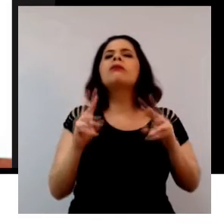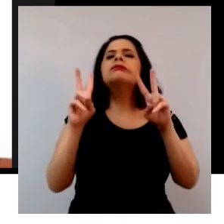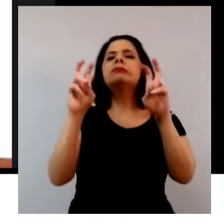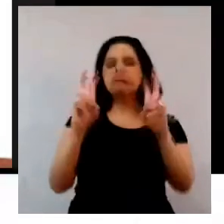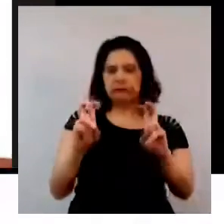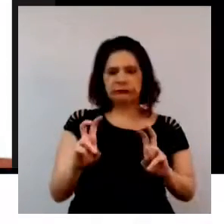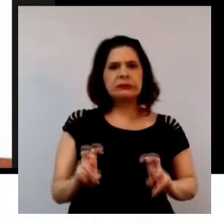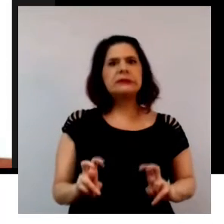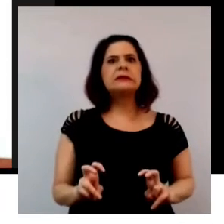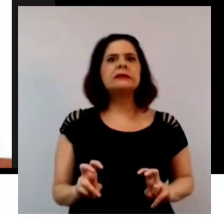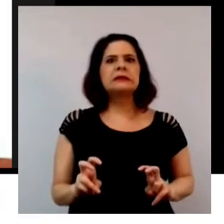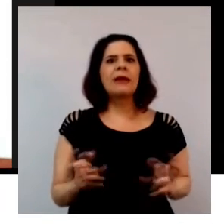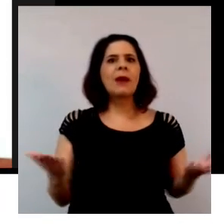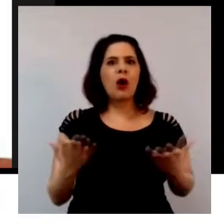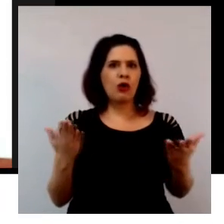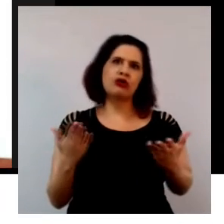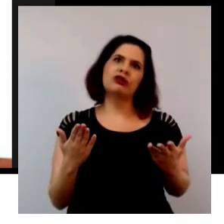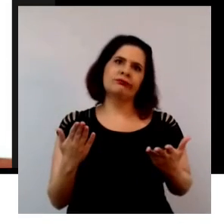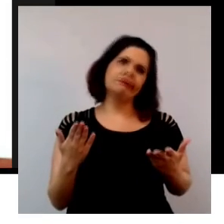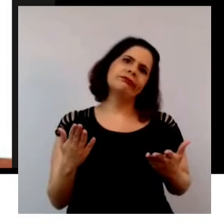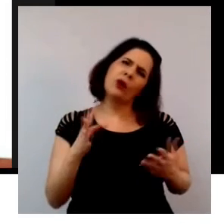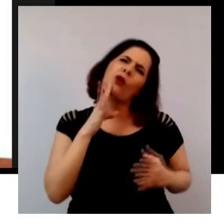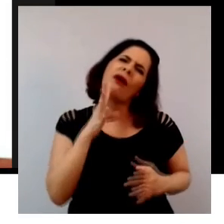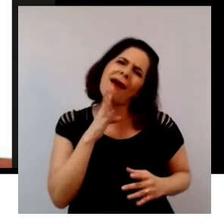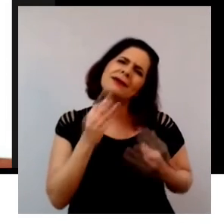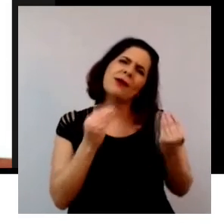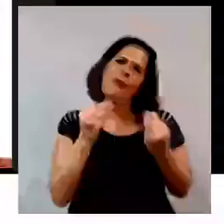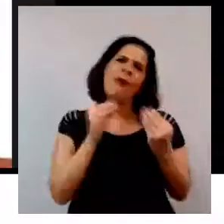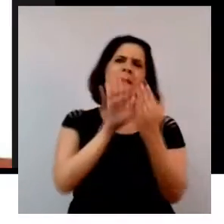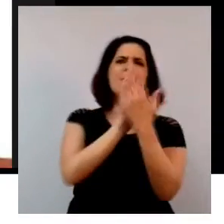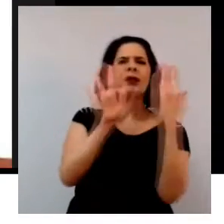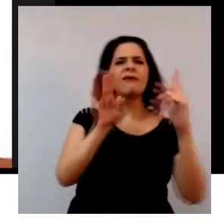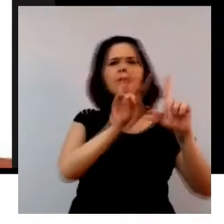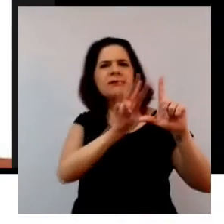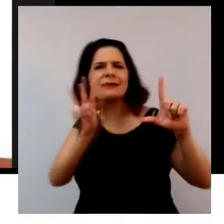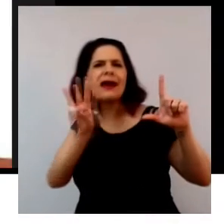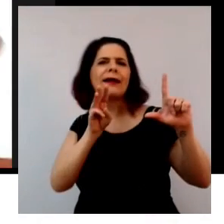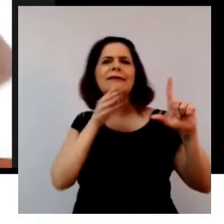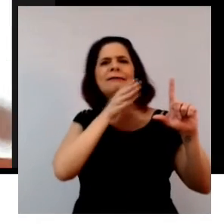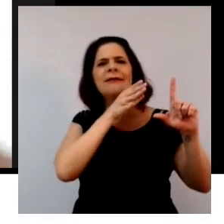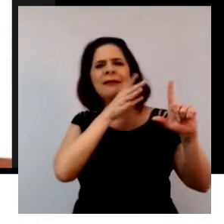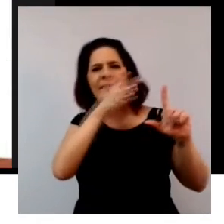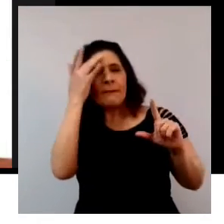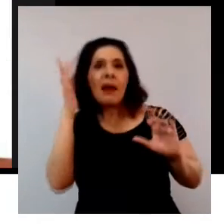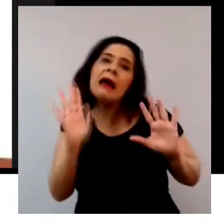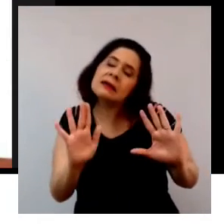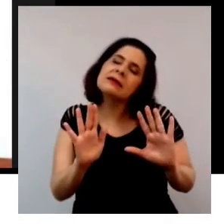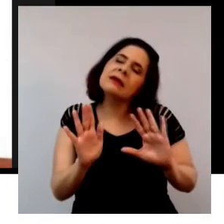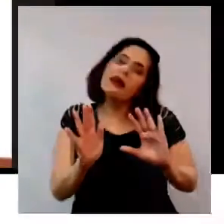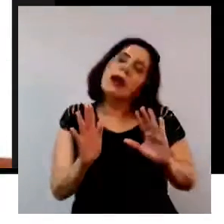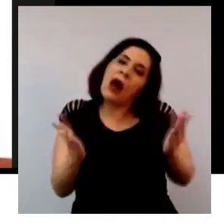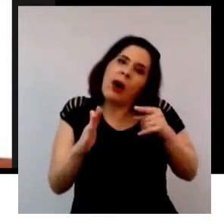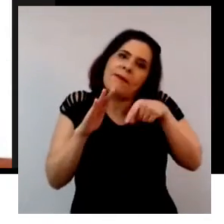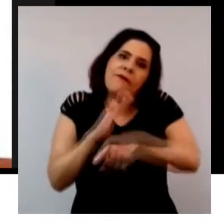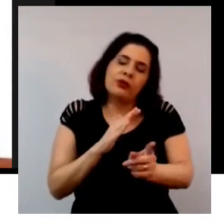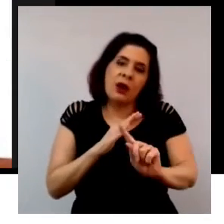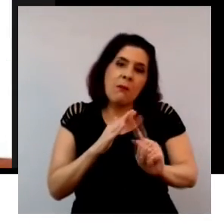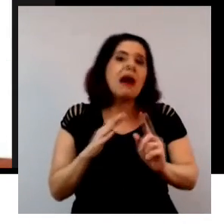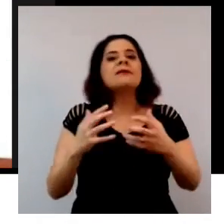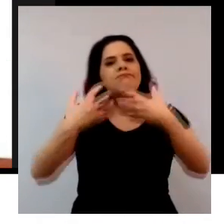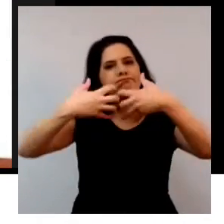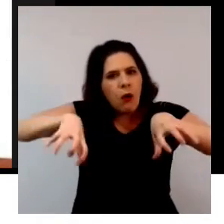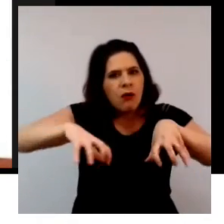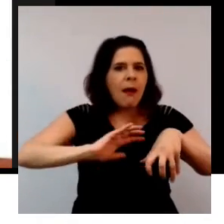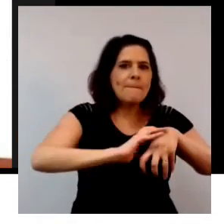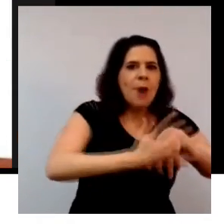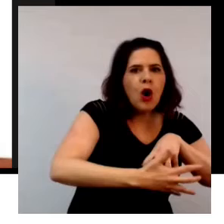não vou me aprofundar aqui, mas acho que isso, sem dúvida alguma, isso contribui para esse estado de polarização que a gente vive hoje, e não